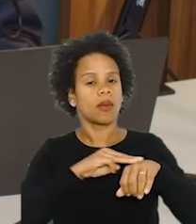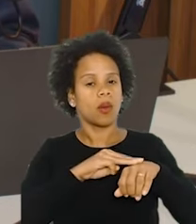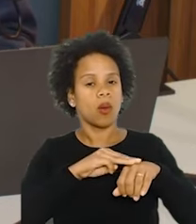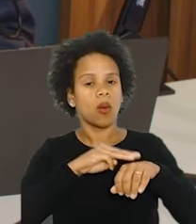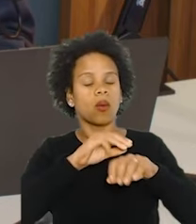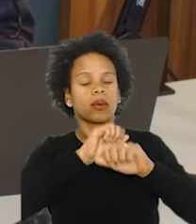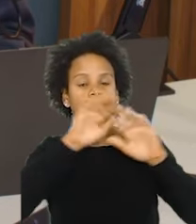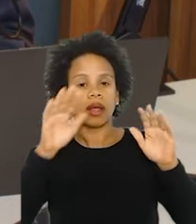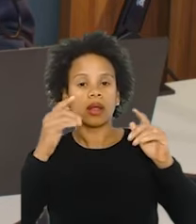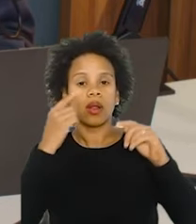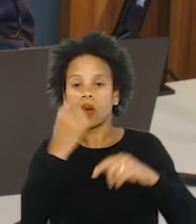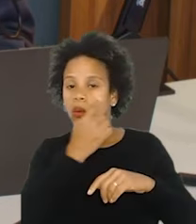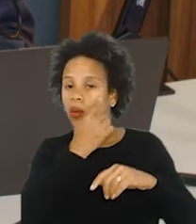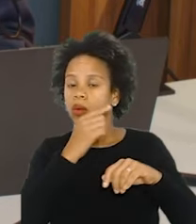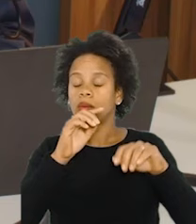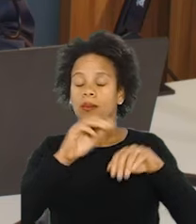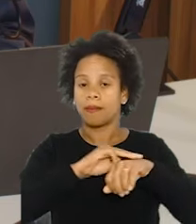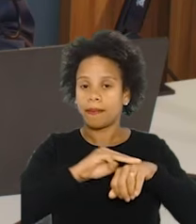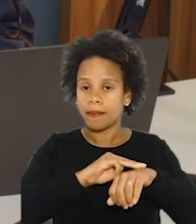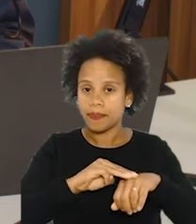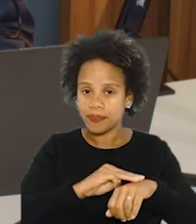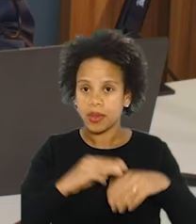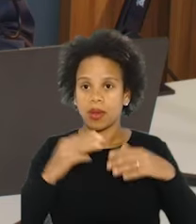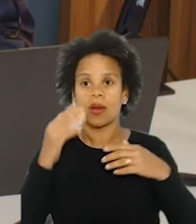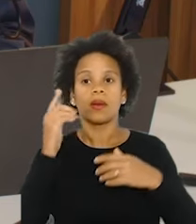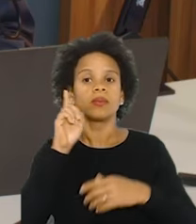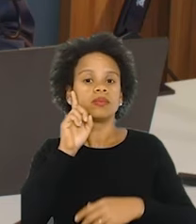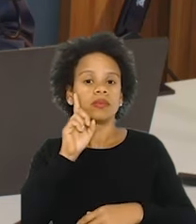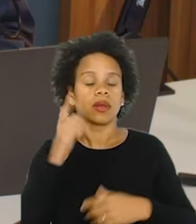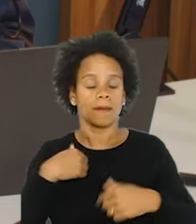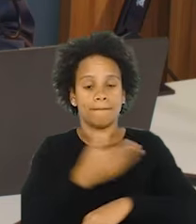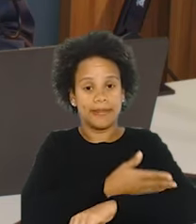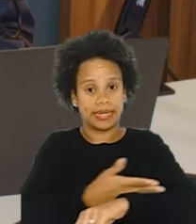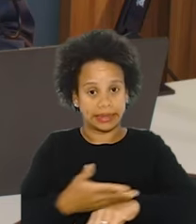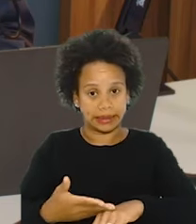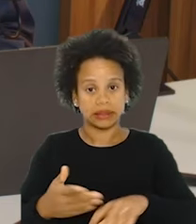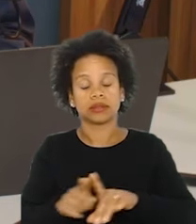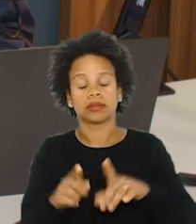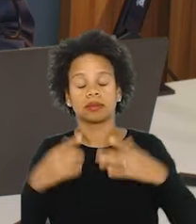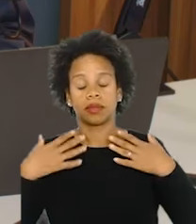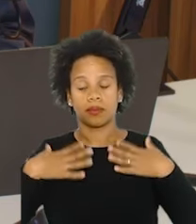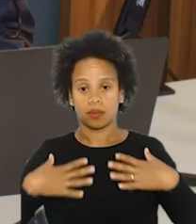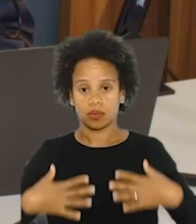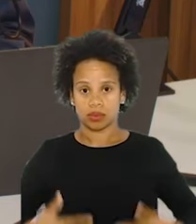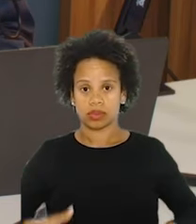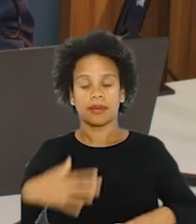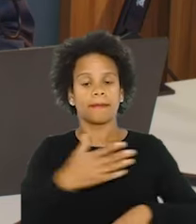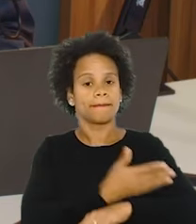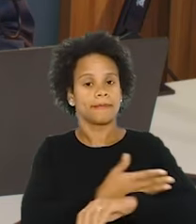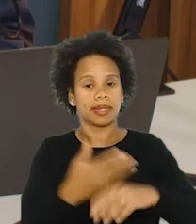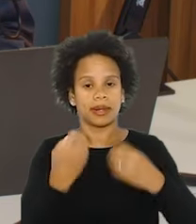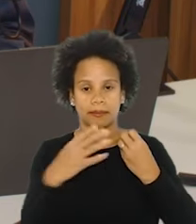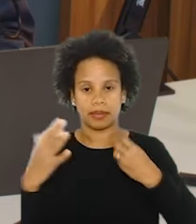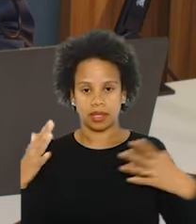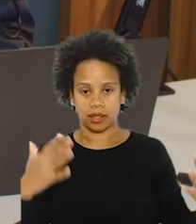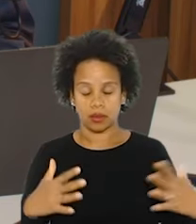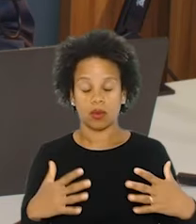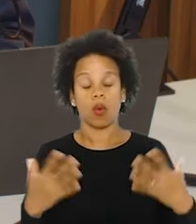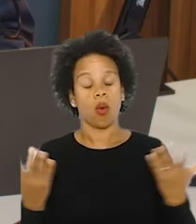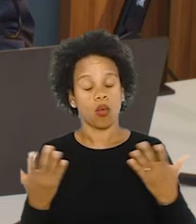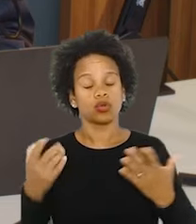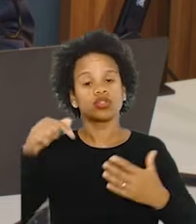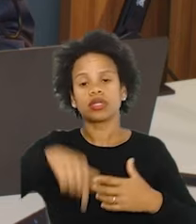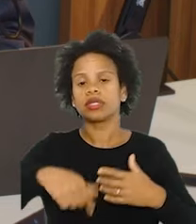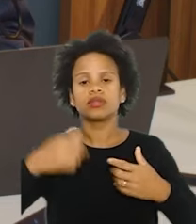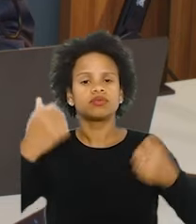castanhos é pele branca estou com uma blusa branca com brilho e estou aqui nesse Episódio justamente pra gente explorar bastante